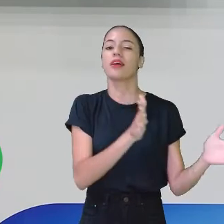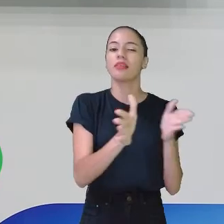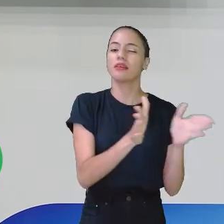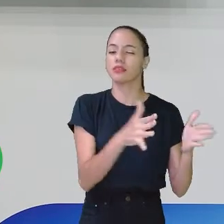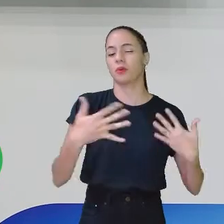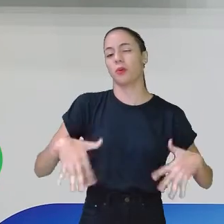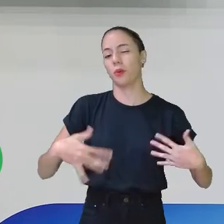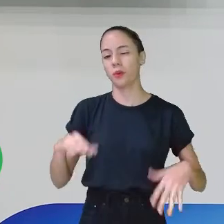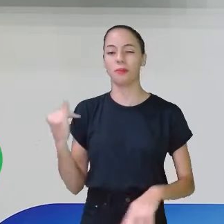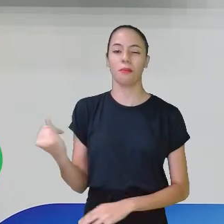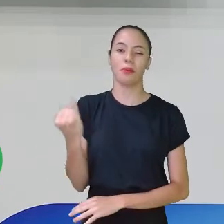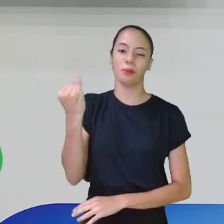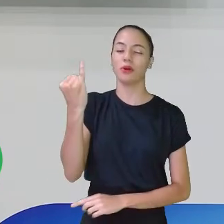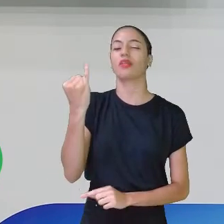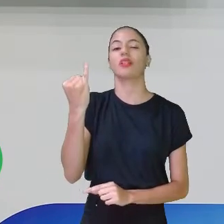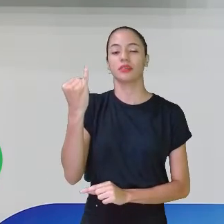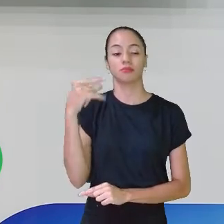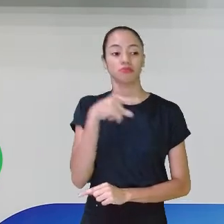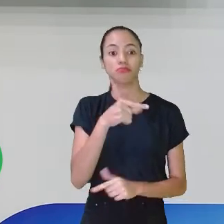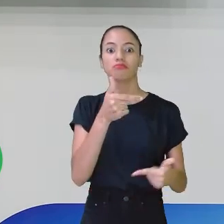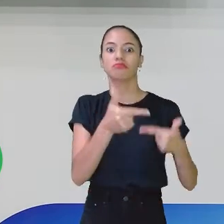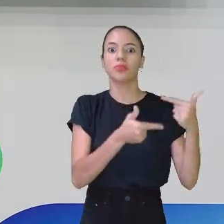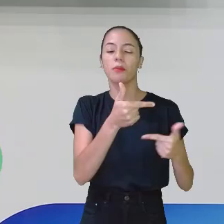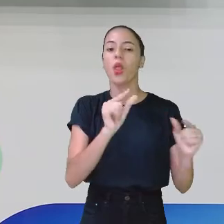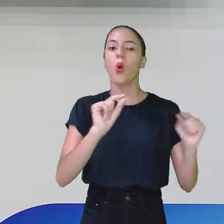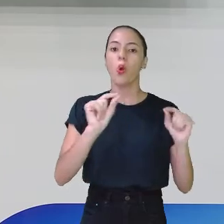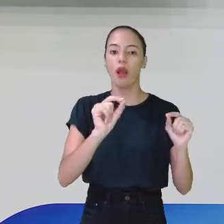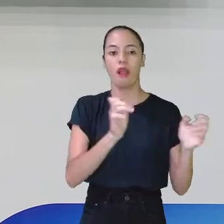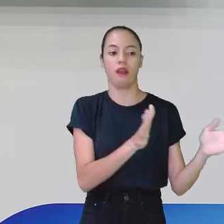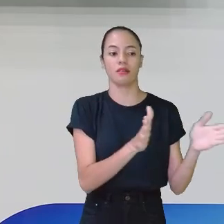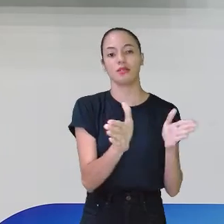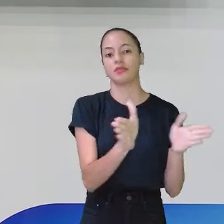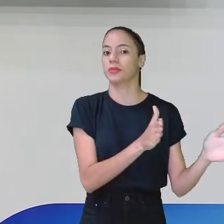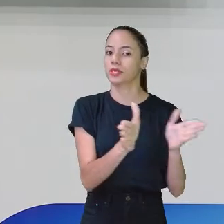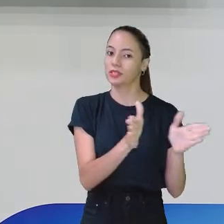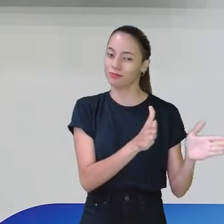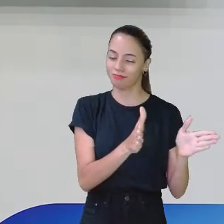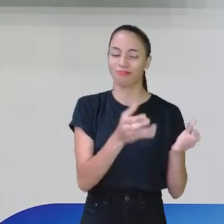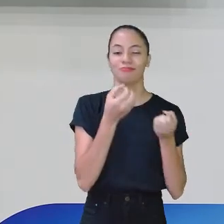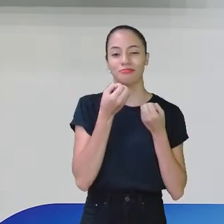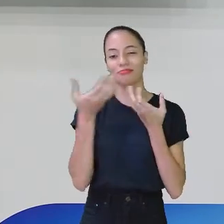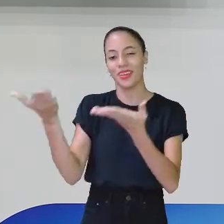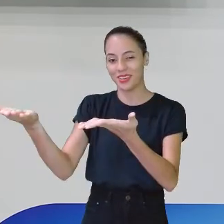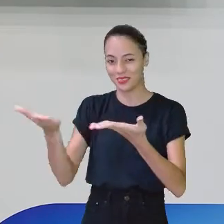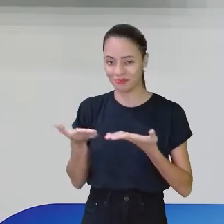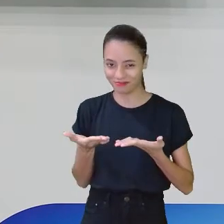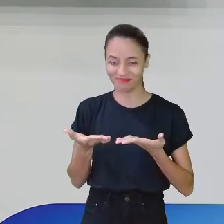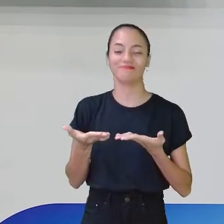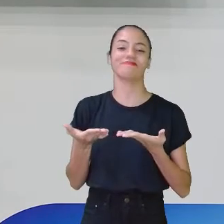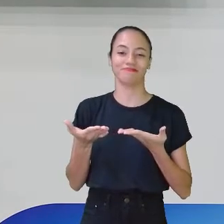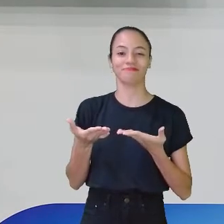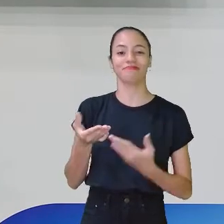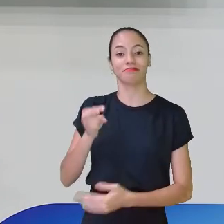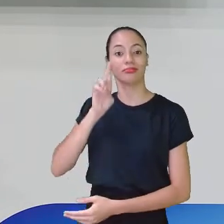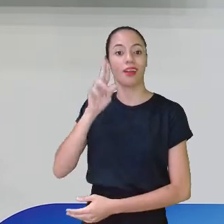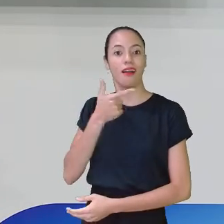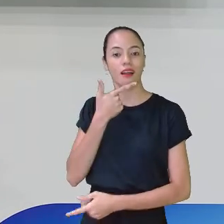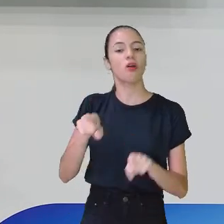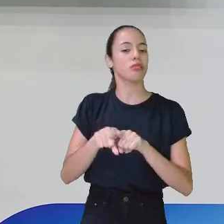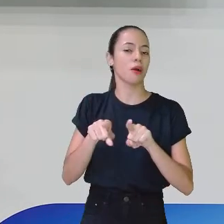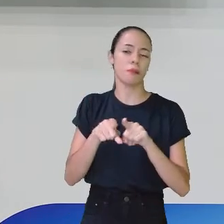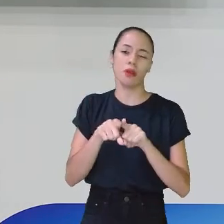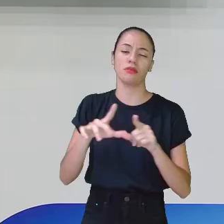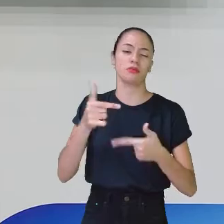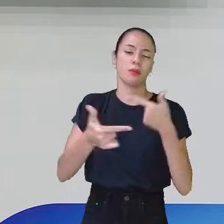muito importante a gente trabalhar com acessibilidade, Seja bem-vinda, Raquel, e bom trabalho para a gente